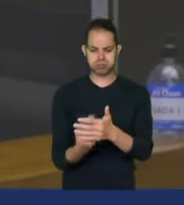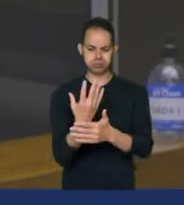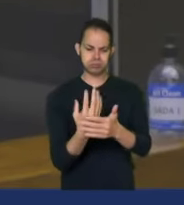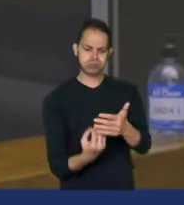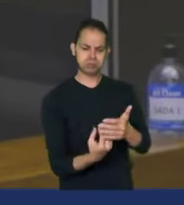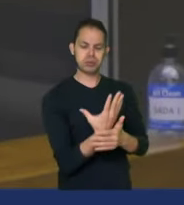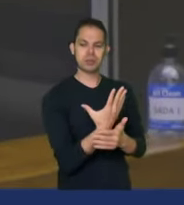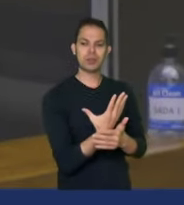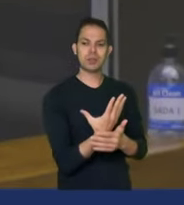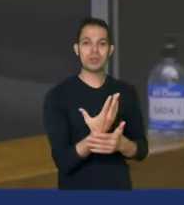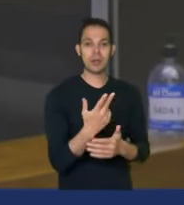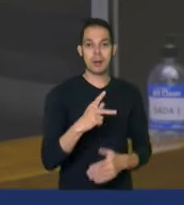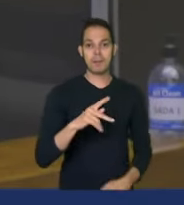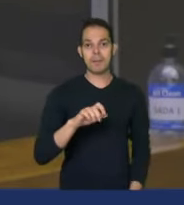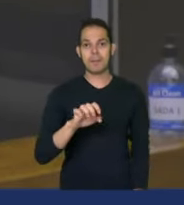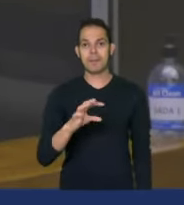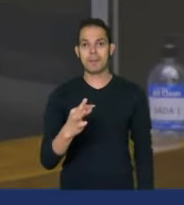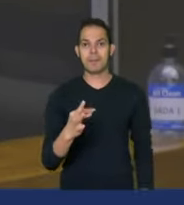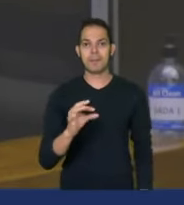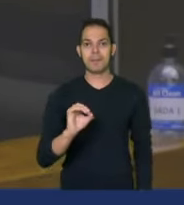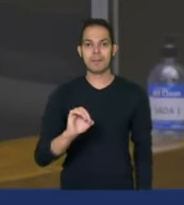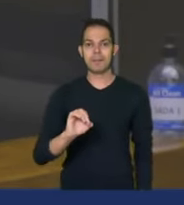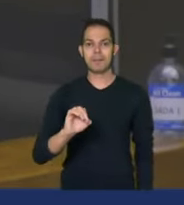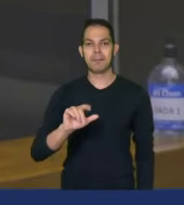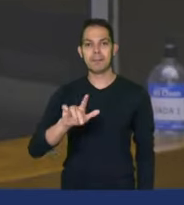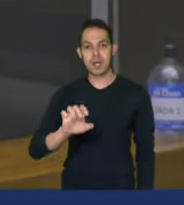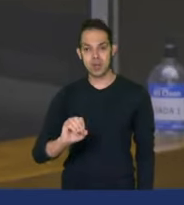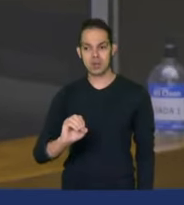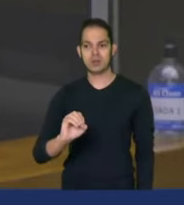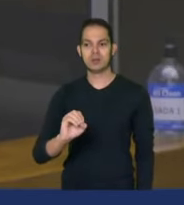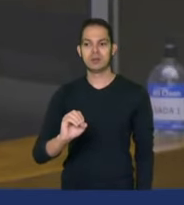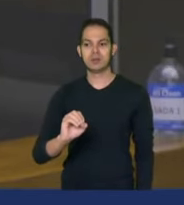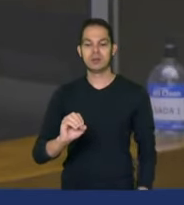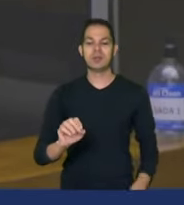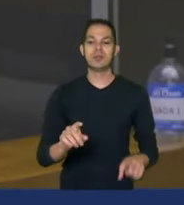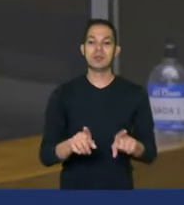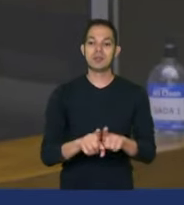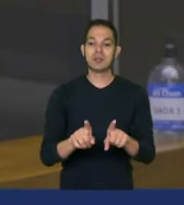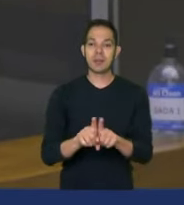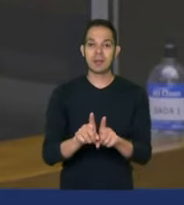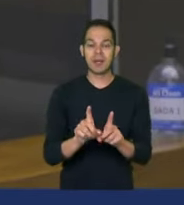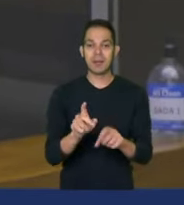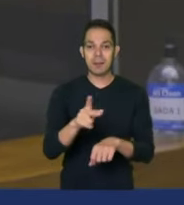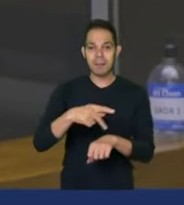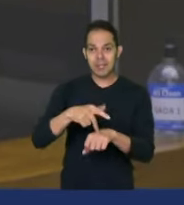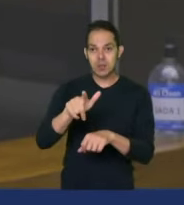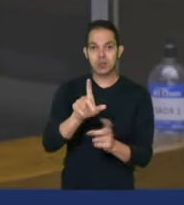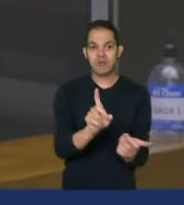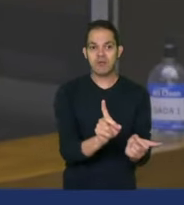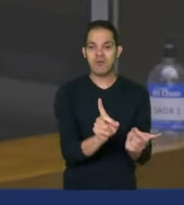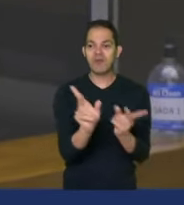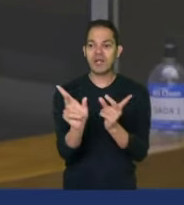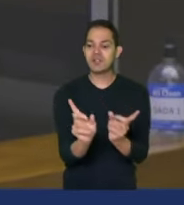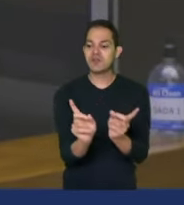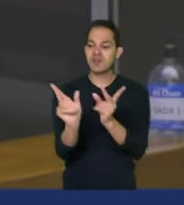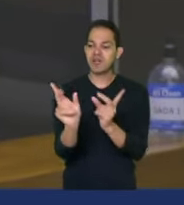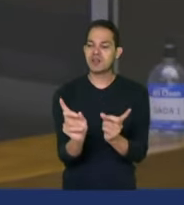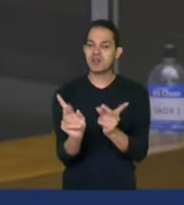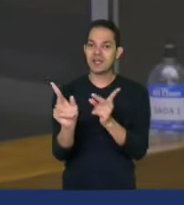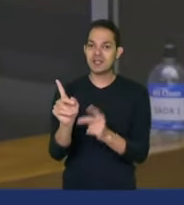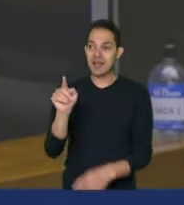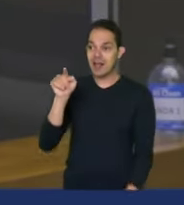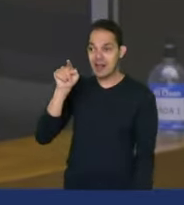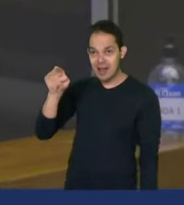do petróleo e comercializar para outro país, para que ali faça